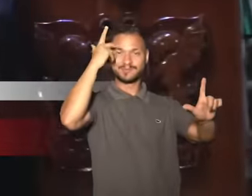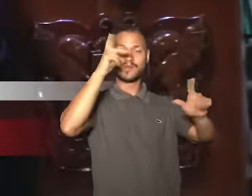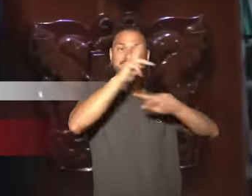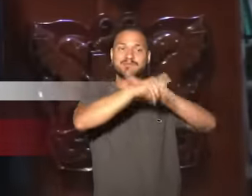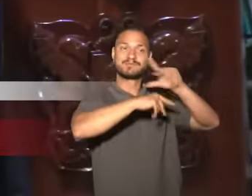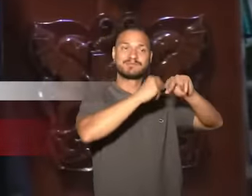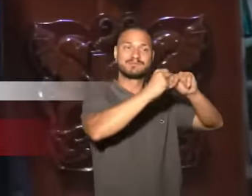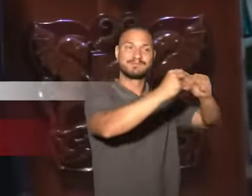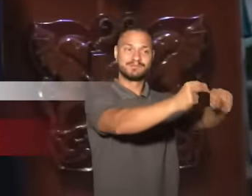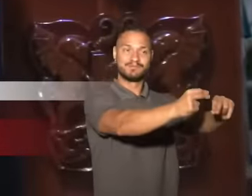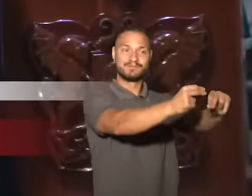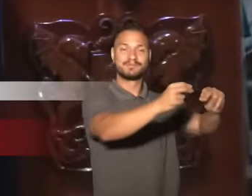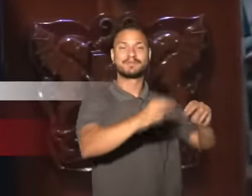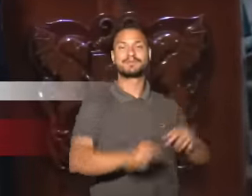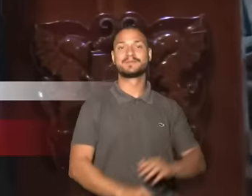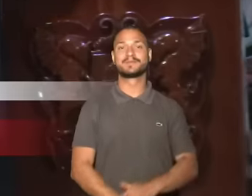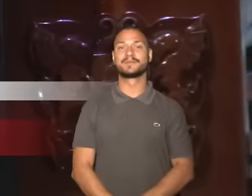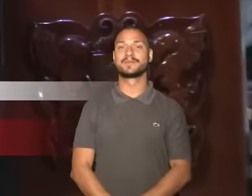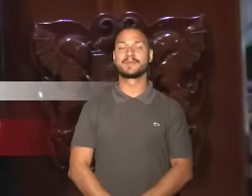homenageados.